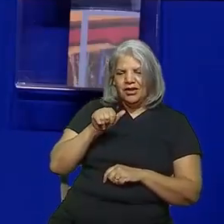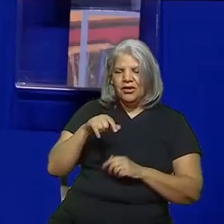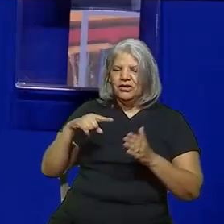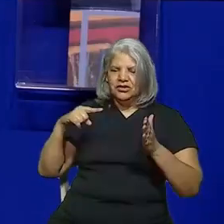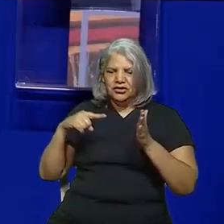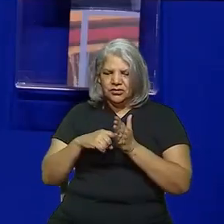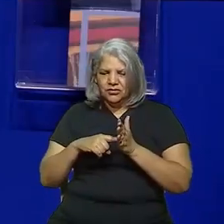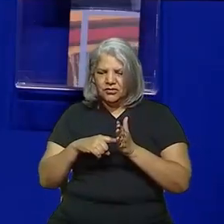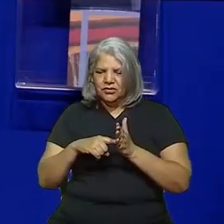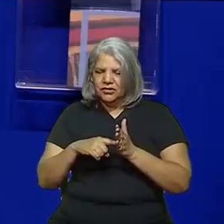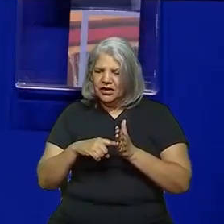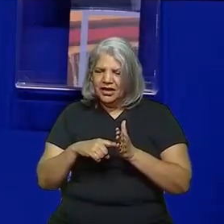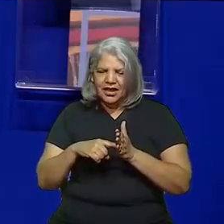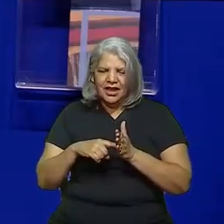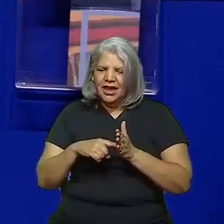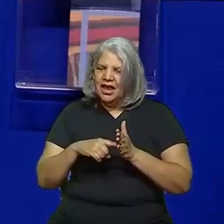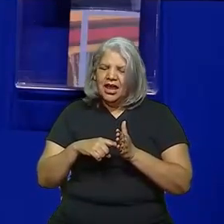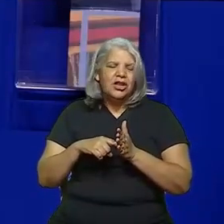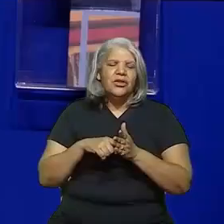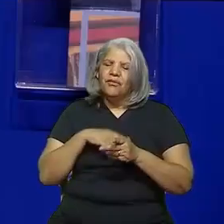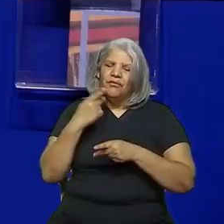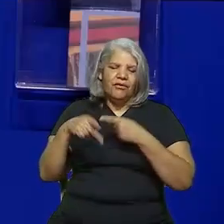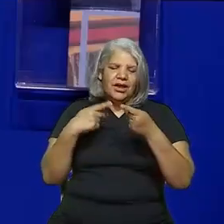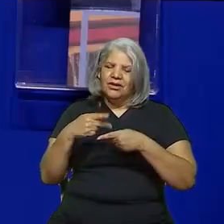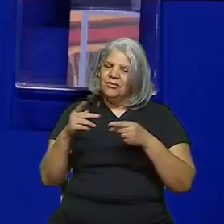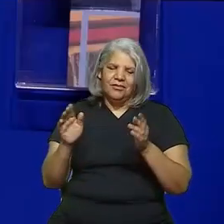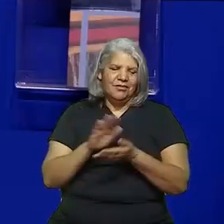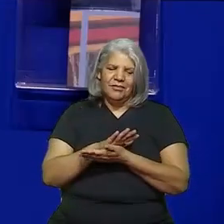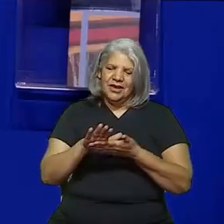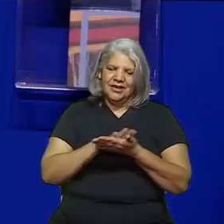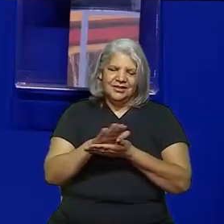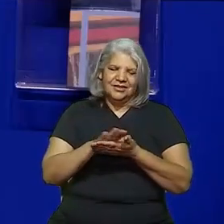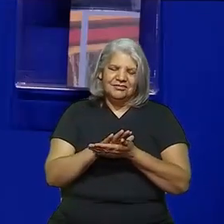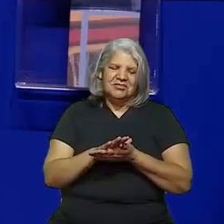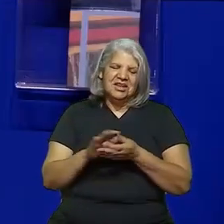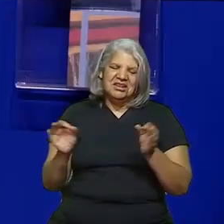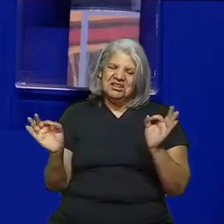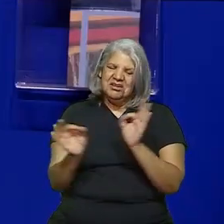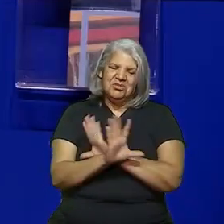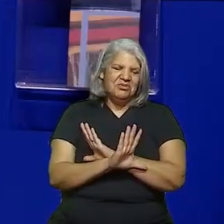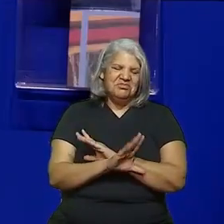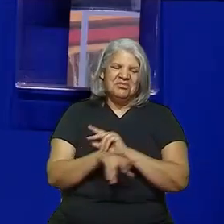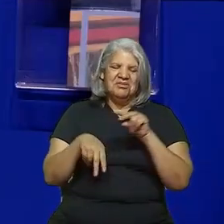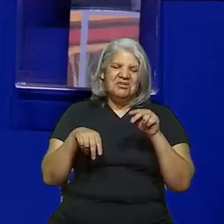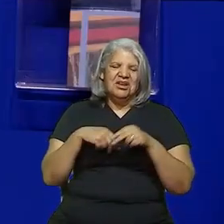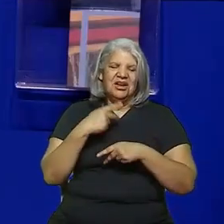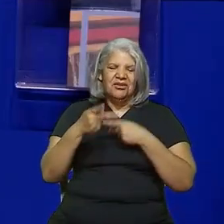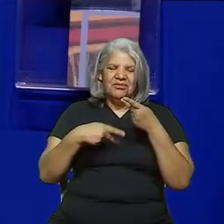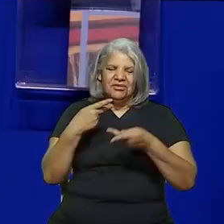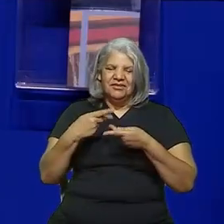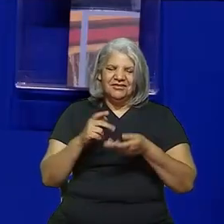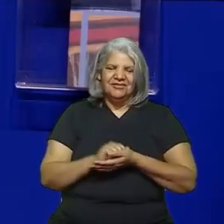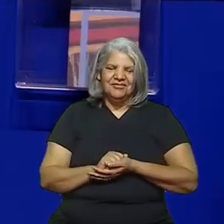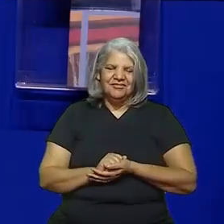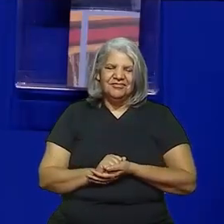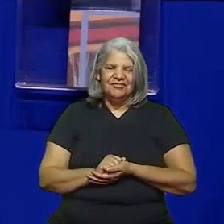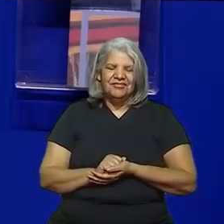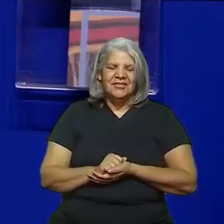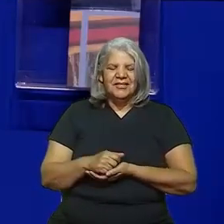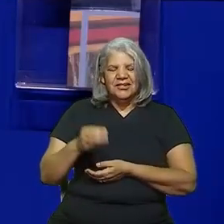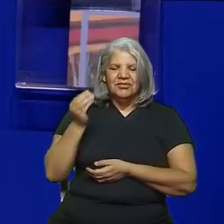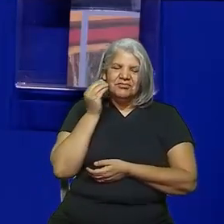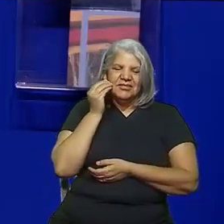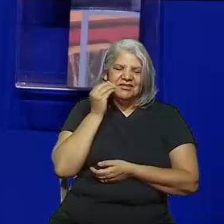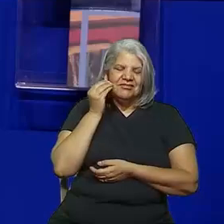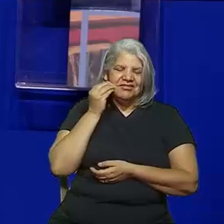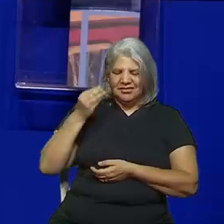não falo mais com esse neto. Acabou o assunto, acabaram as bolas, acabou tudo, né? E eu tentei a vida